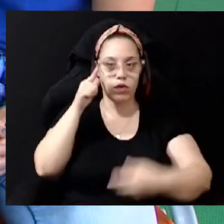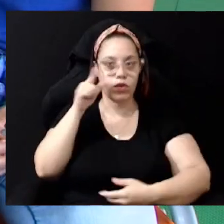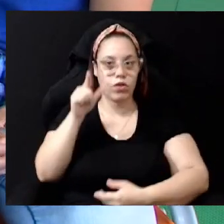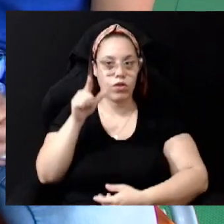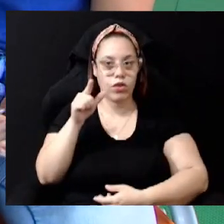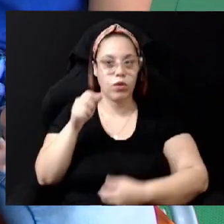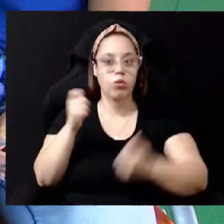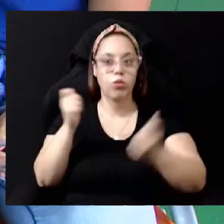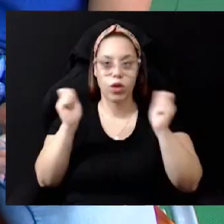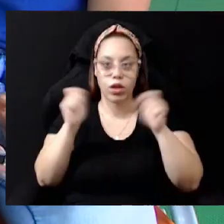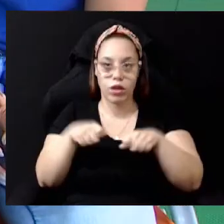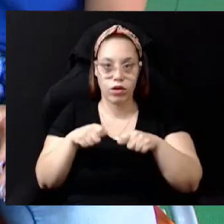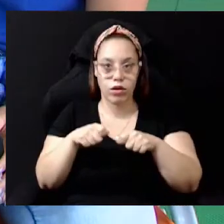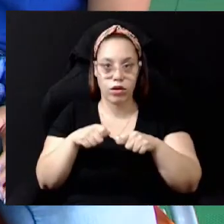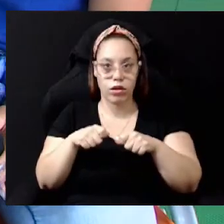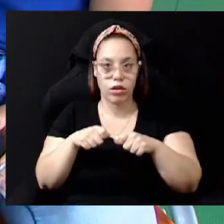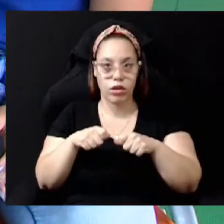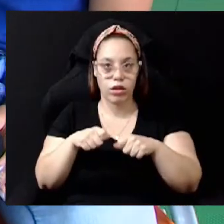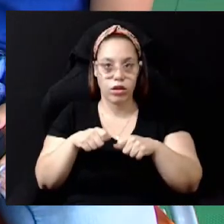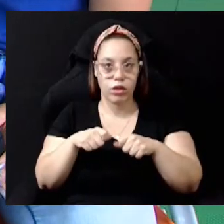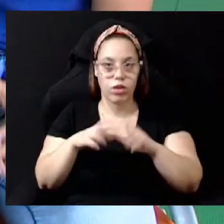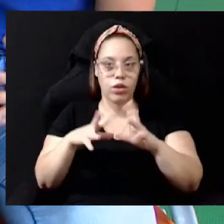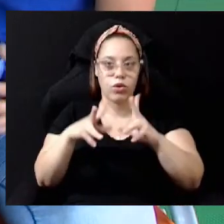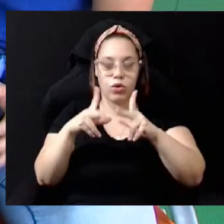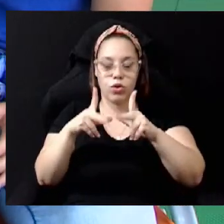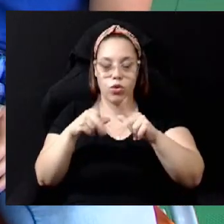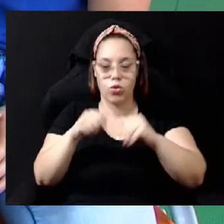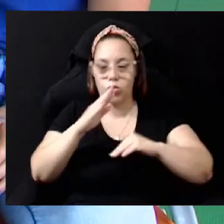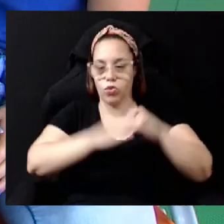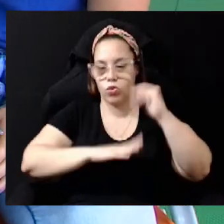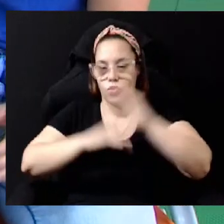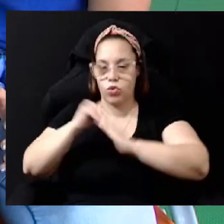eles consigam, se possível, inserir as crianças em